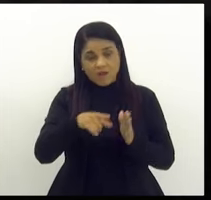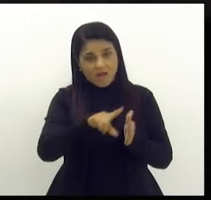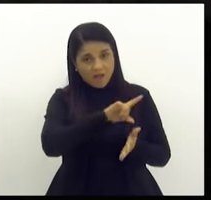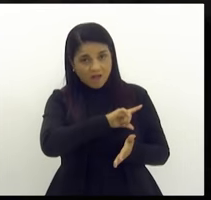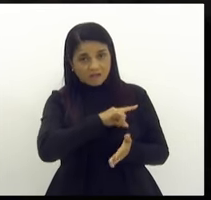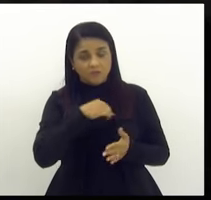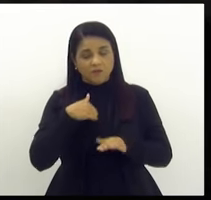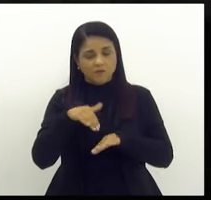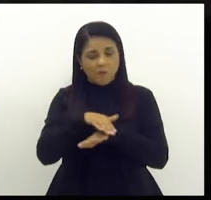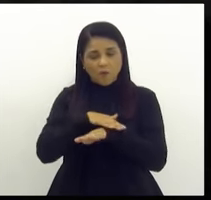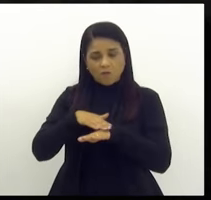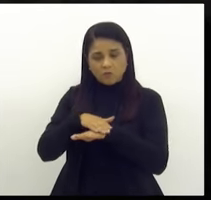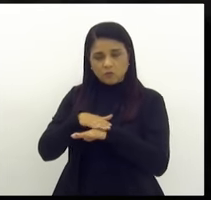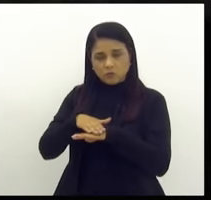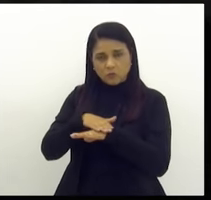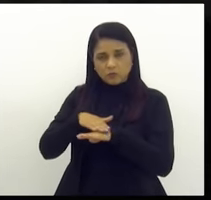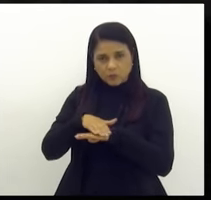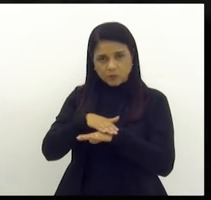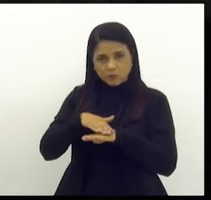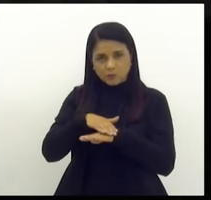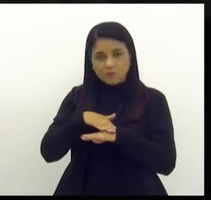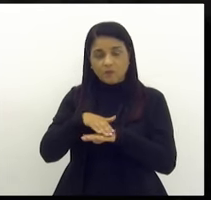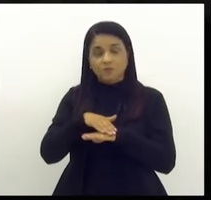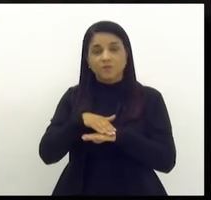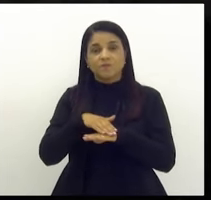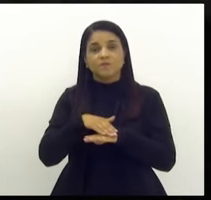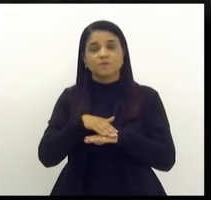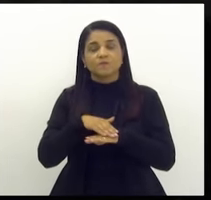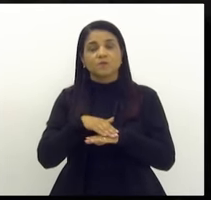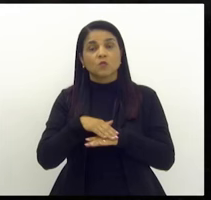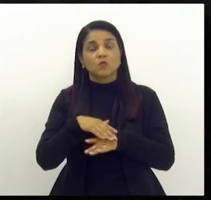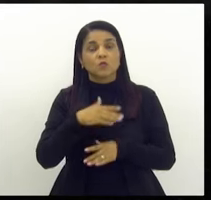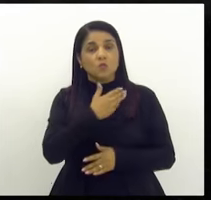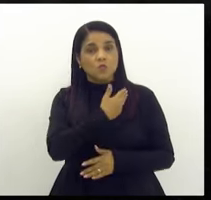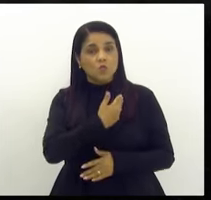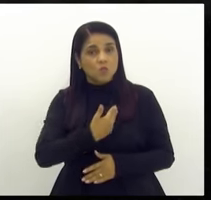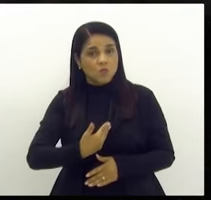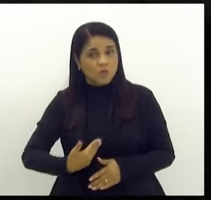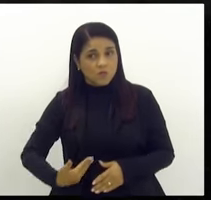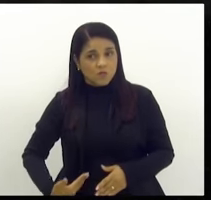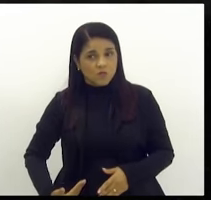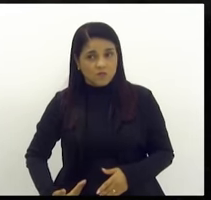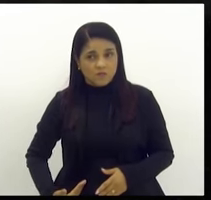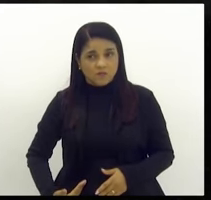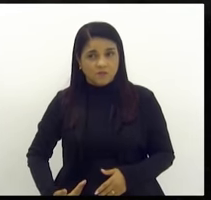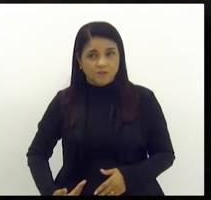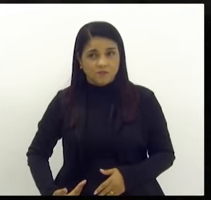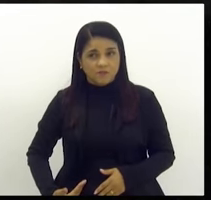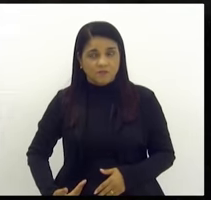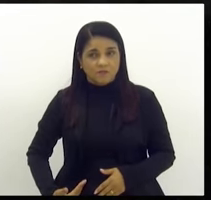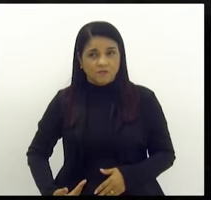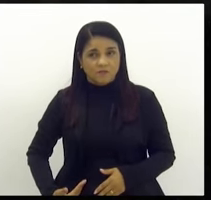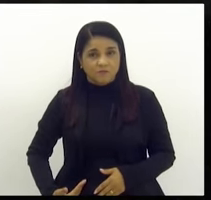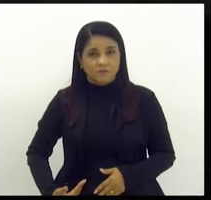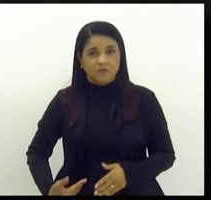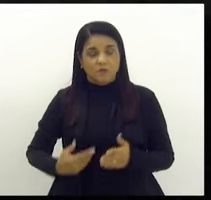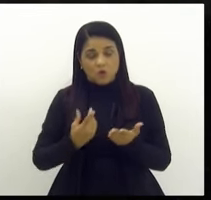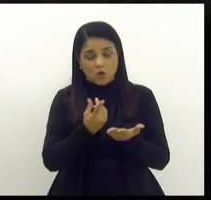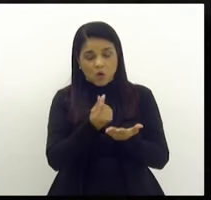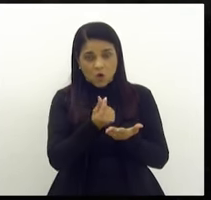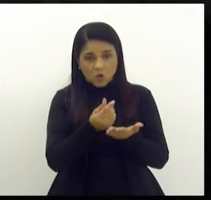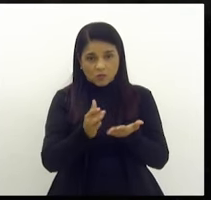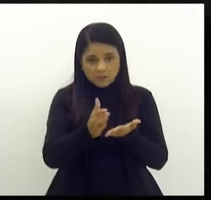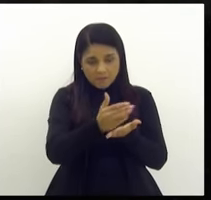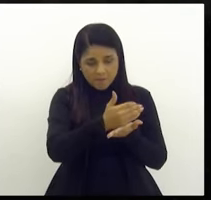conversar comigo que quando um governo pega um orçamento